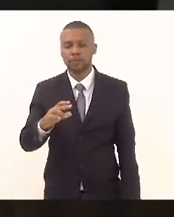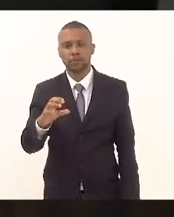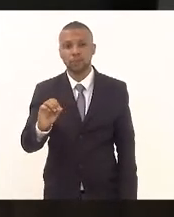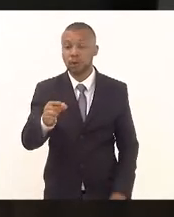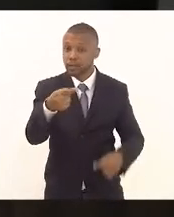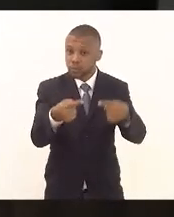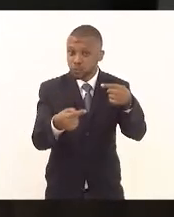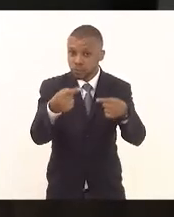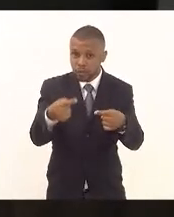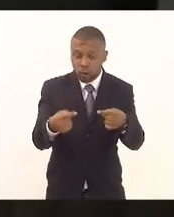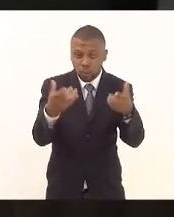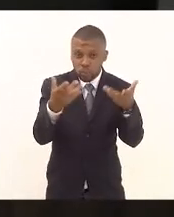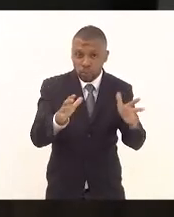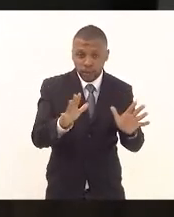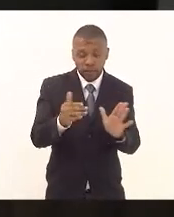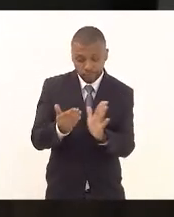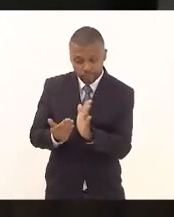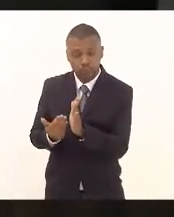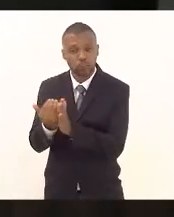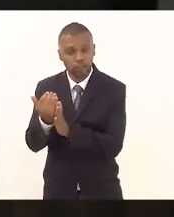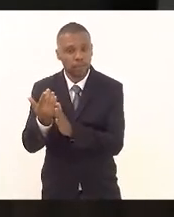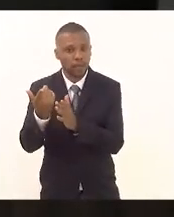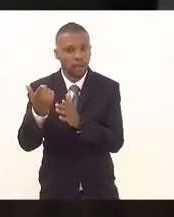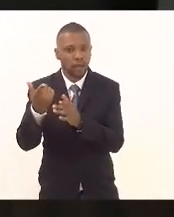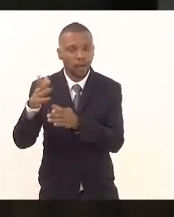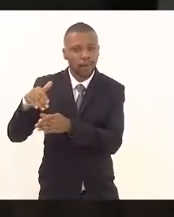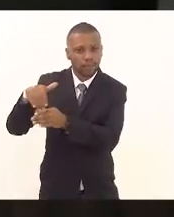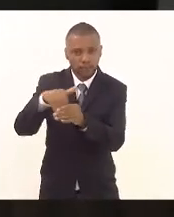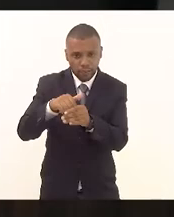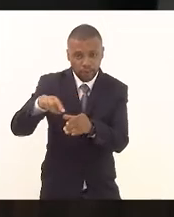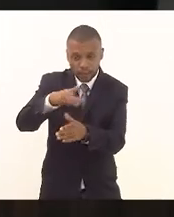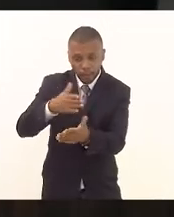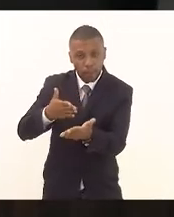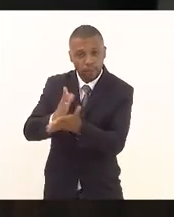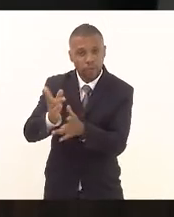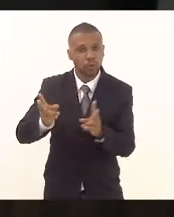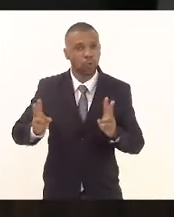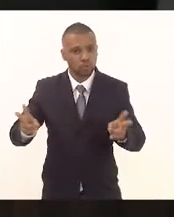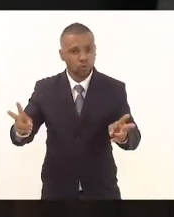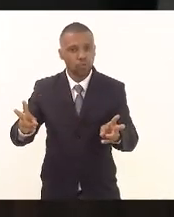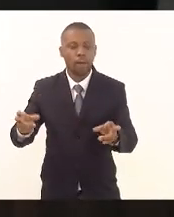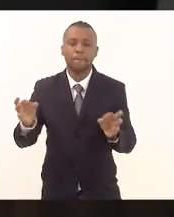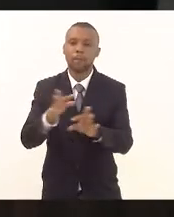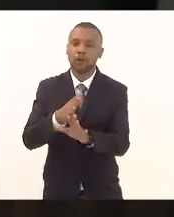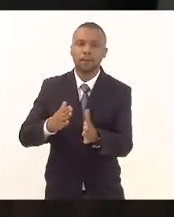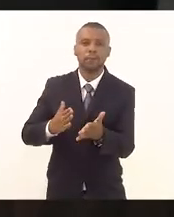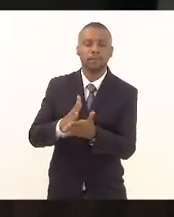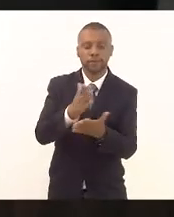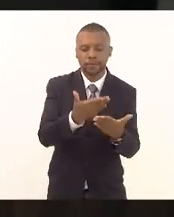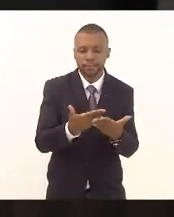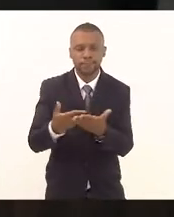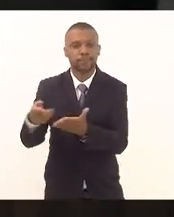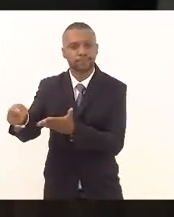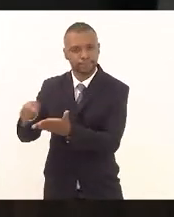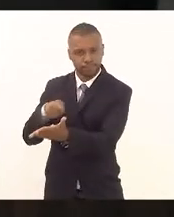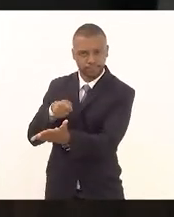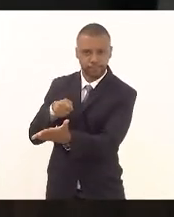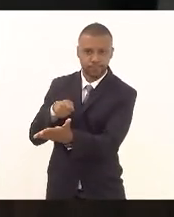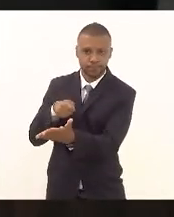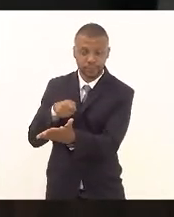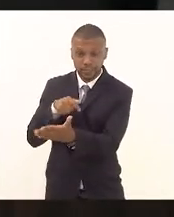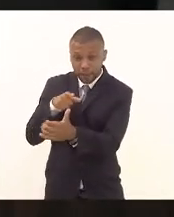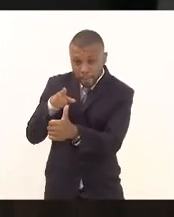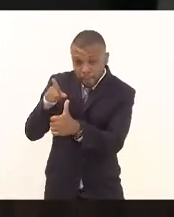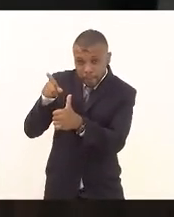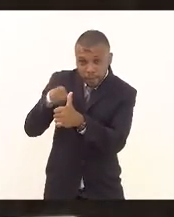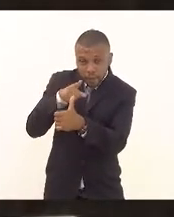querer discutir, encerrada a discussão, em votação. Se os que aprovam, permaneçam como estão, aprovado, vai. Aprovou do segundo, primeira, vai a segunda